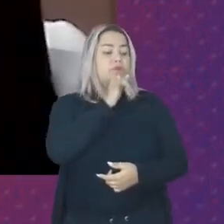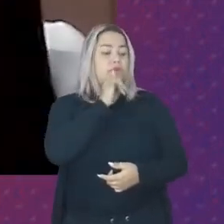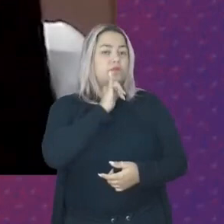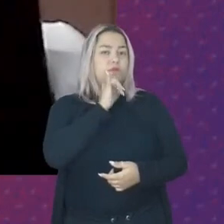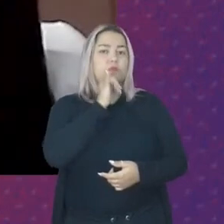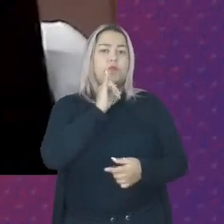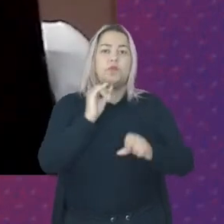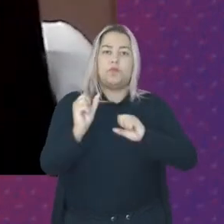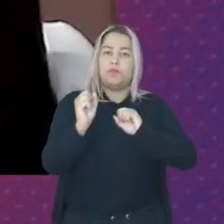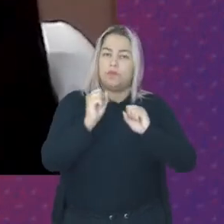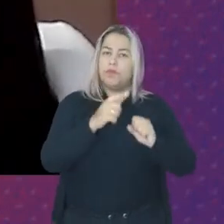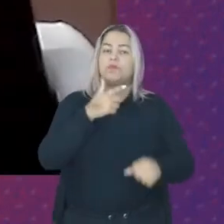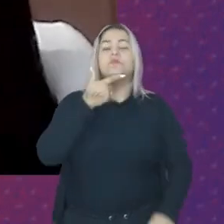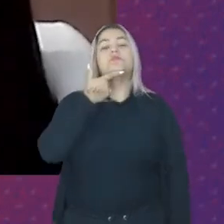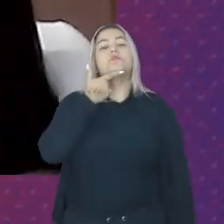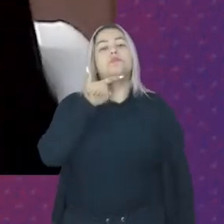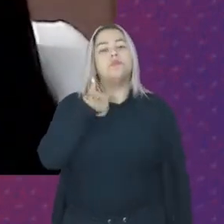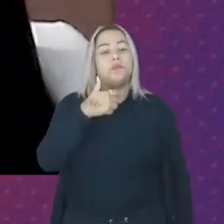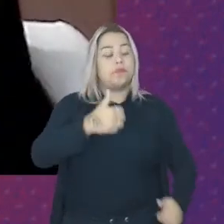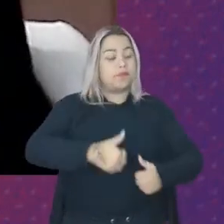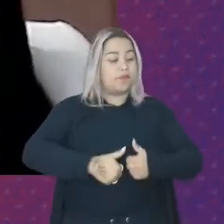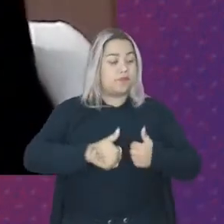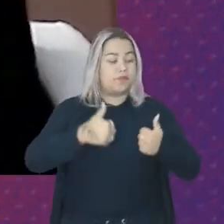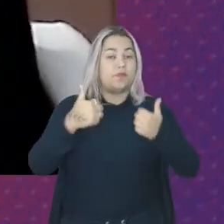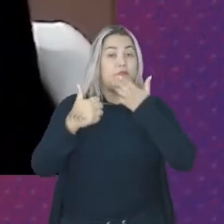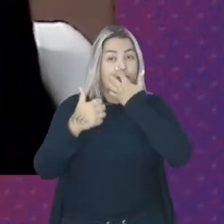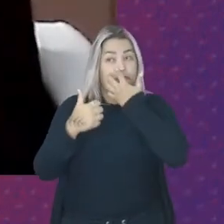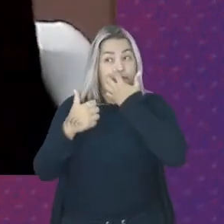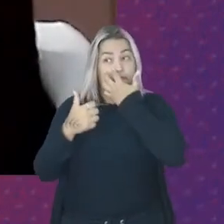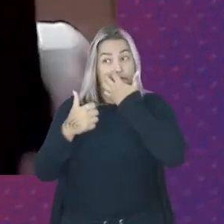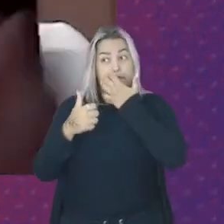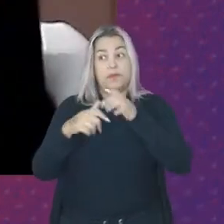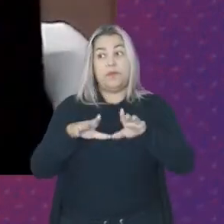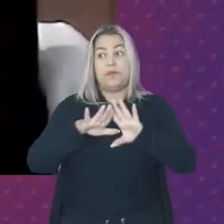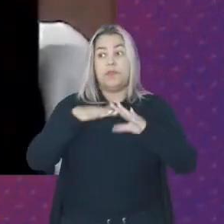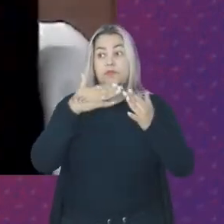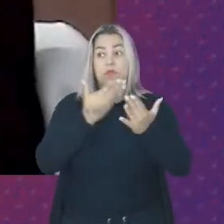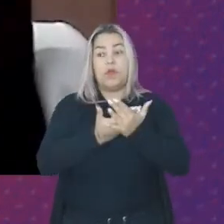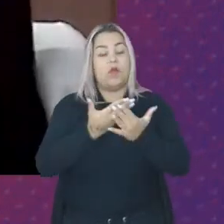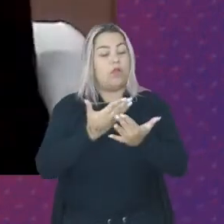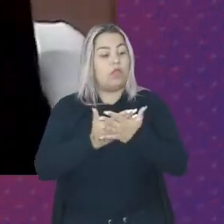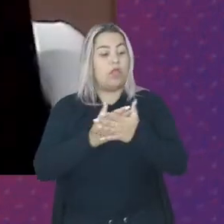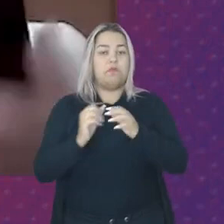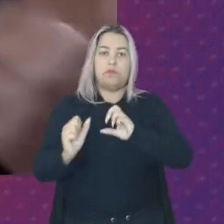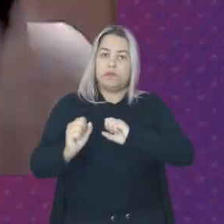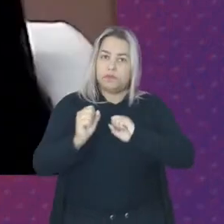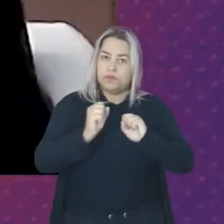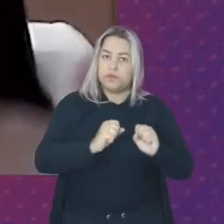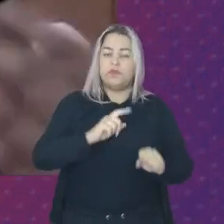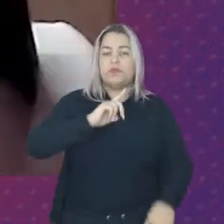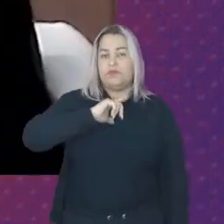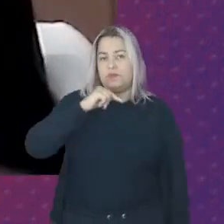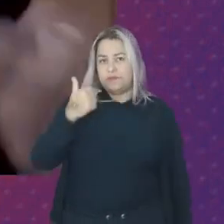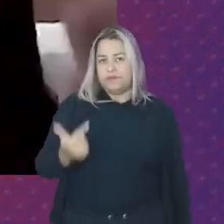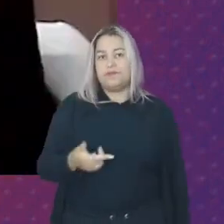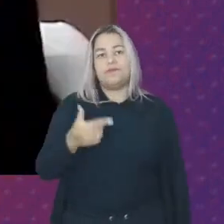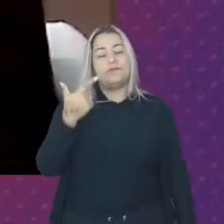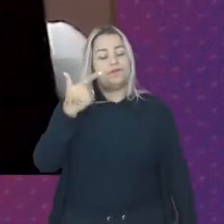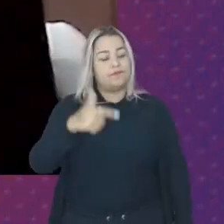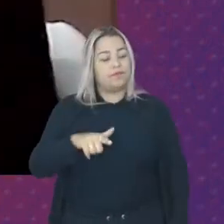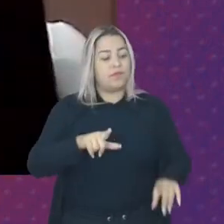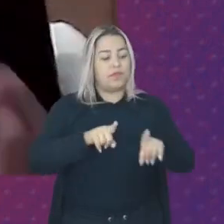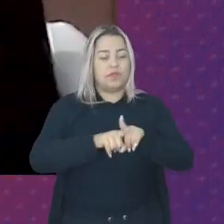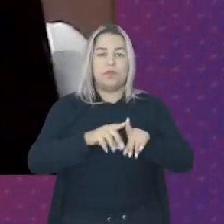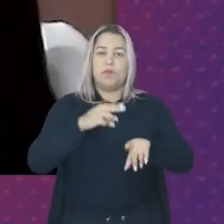exemplo, podem desejar melhores condições físicas para a escola, podem desejar ter outros tipos